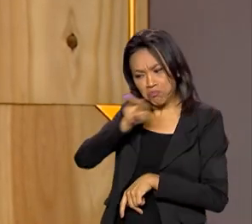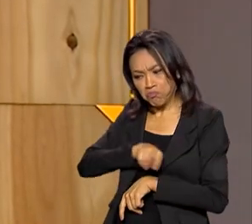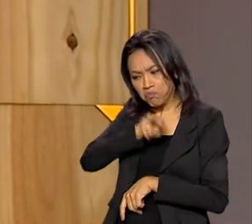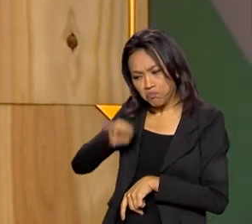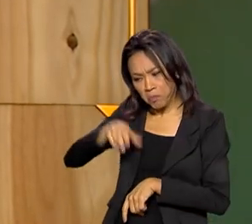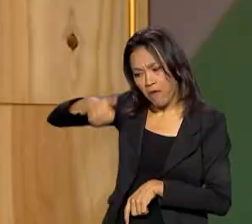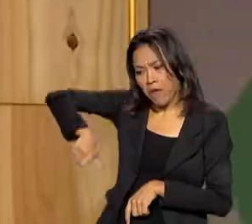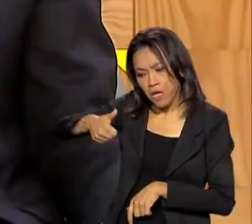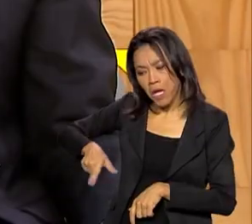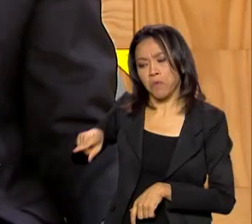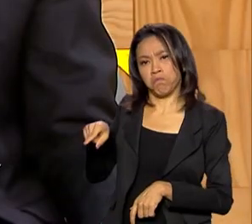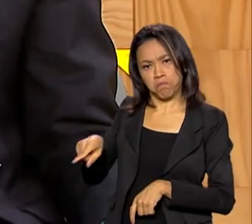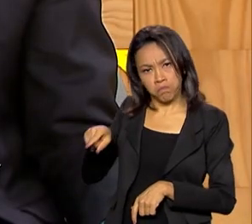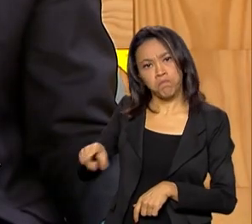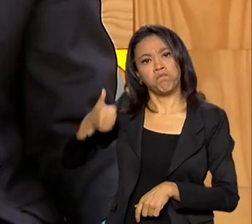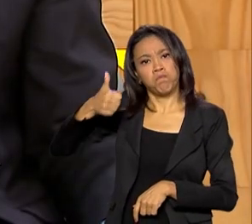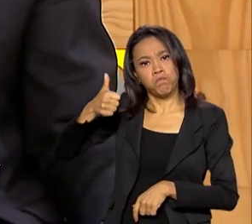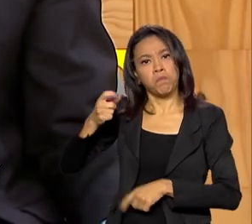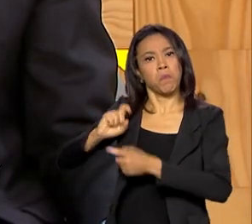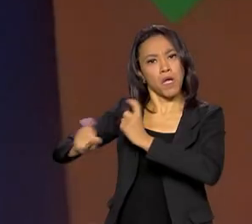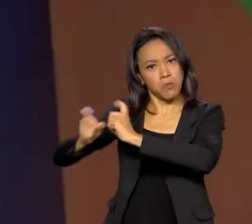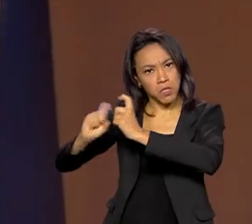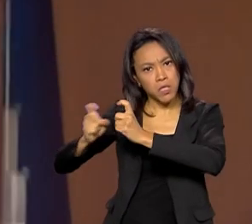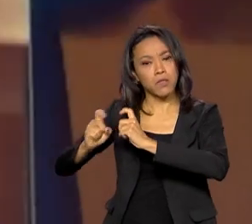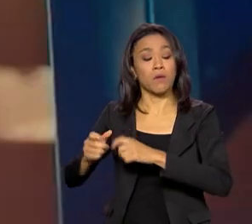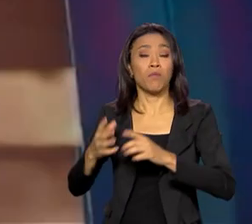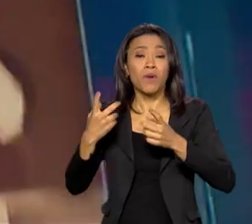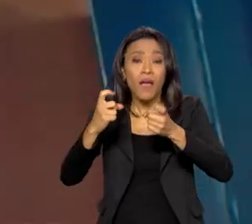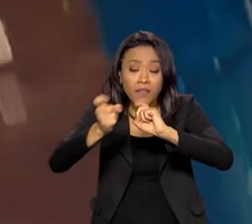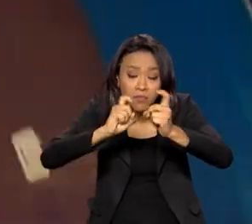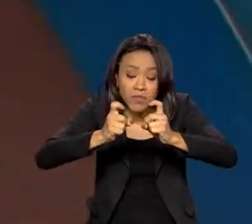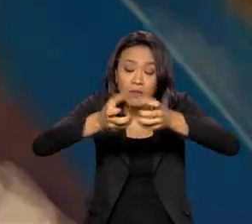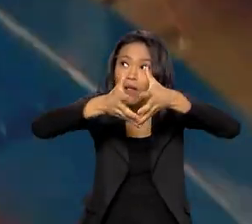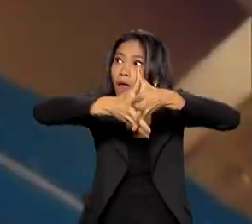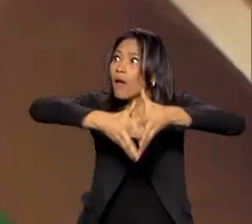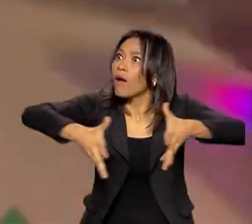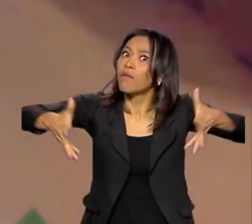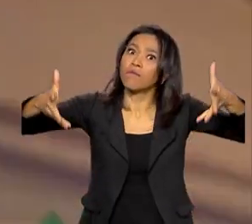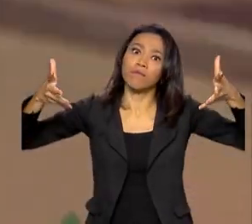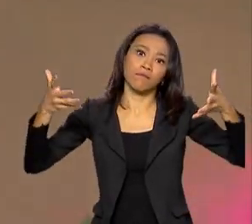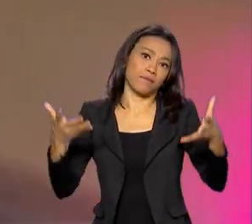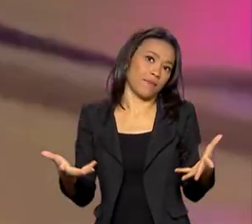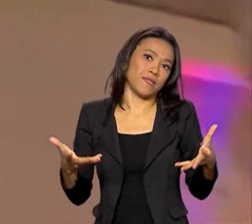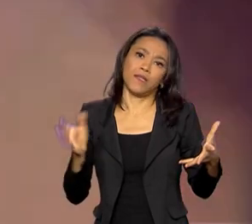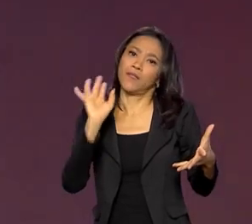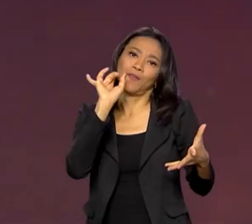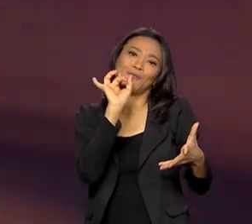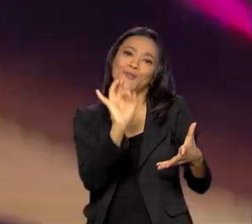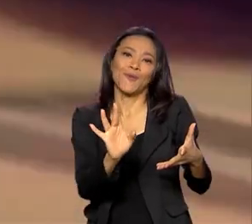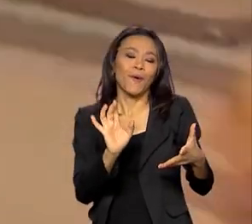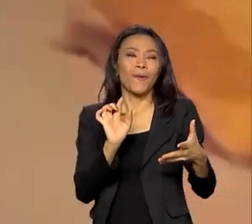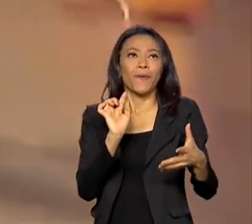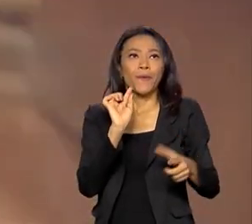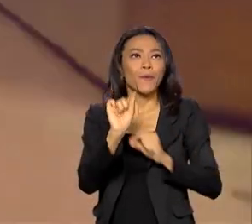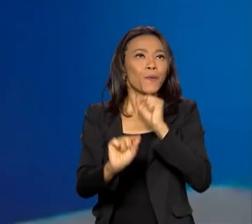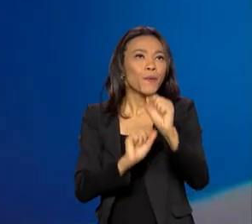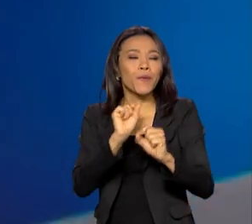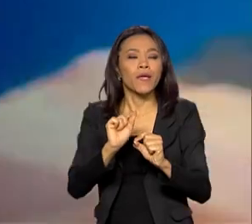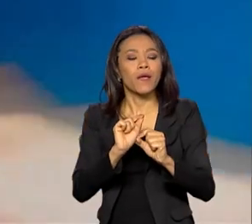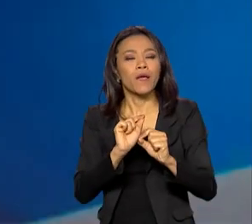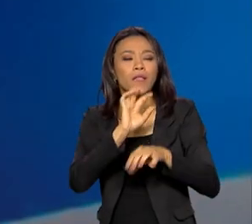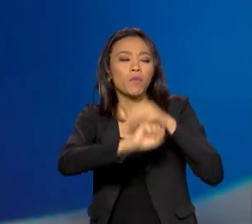porque a gestão ela é muito ampla, né? A gestão ela é ampla, não só na busca de